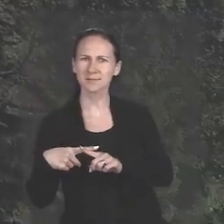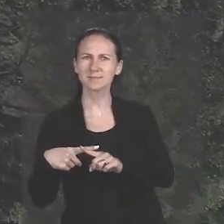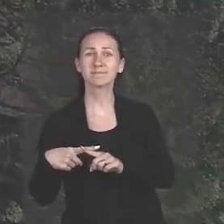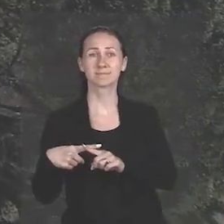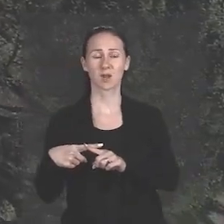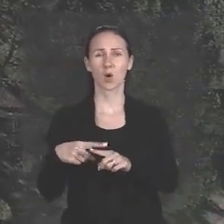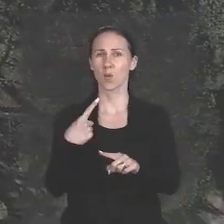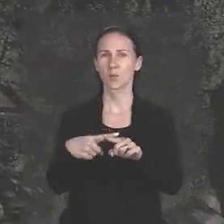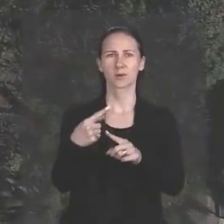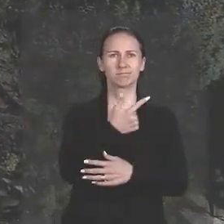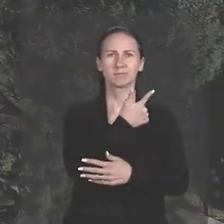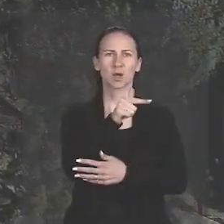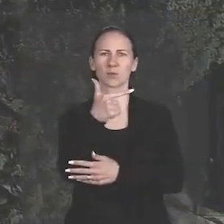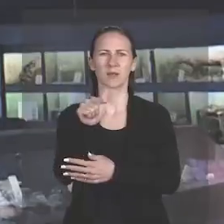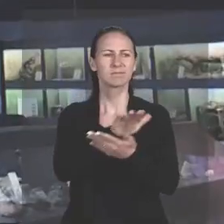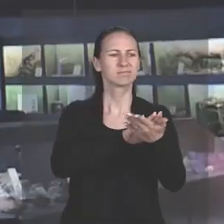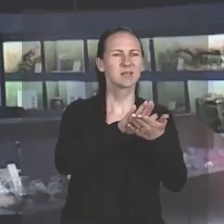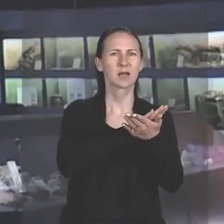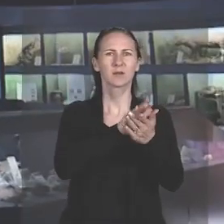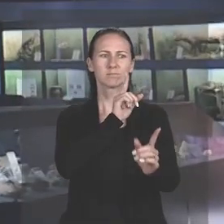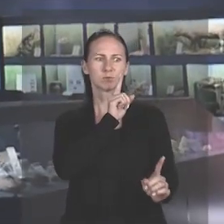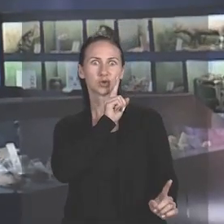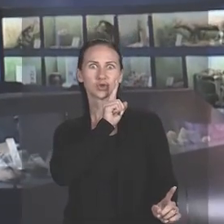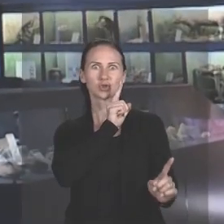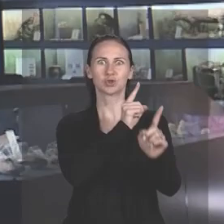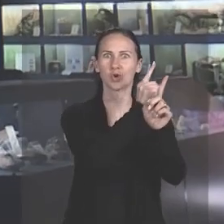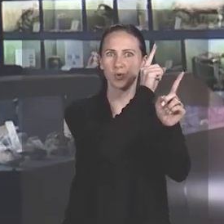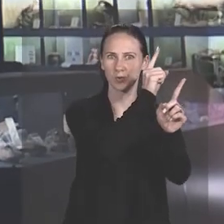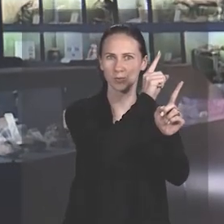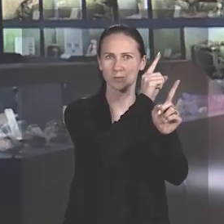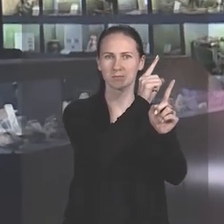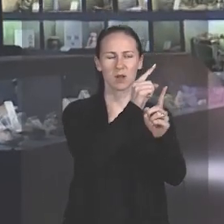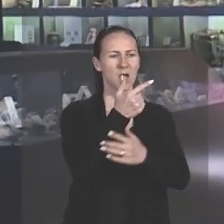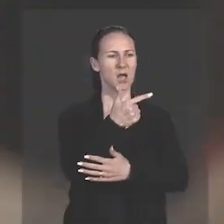quê? Porque nenhuma grande descoberta,